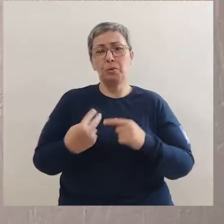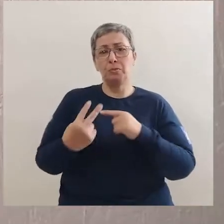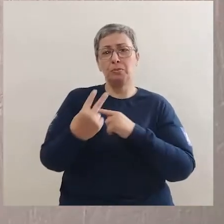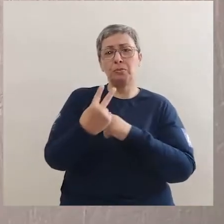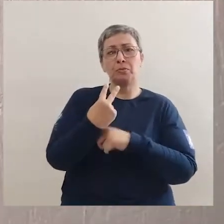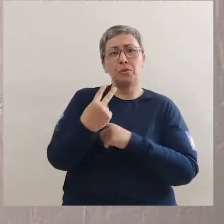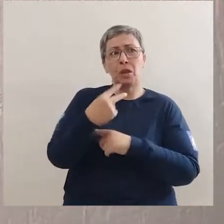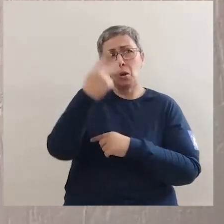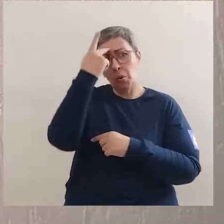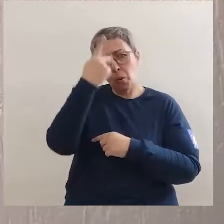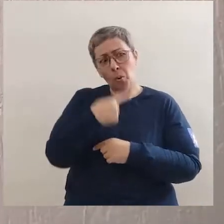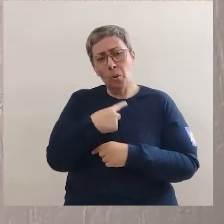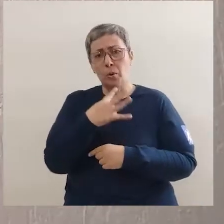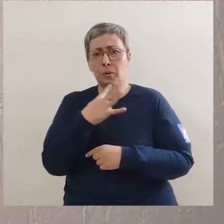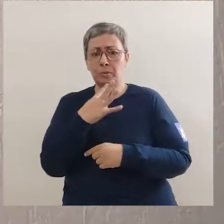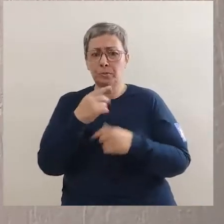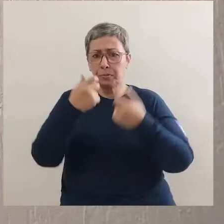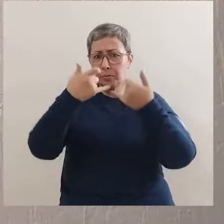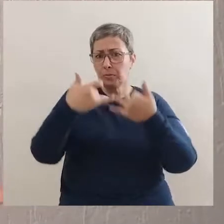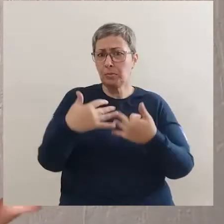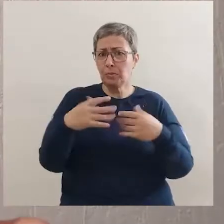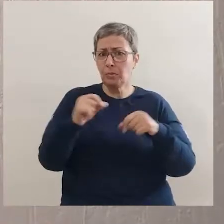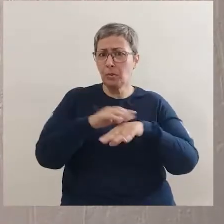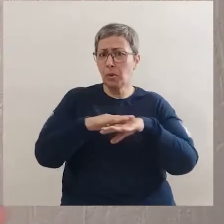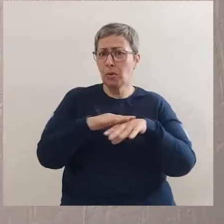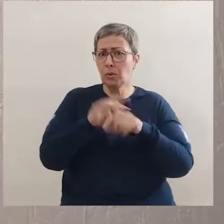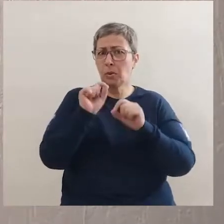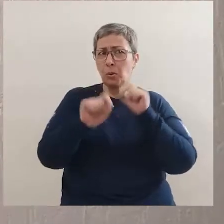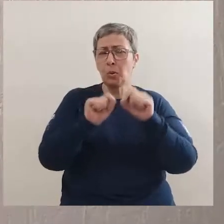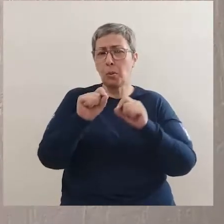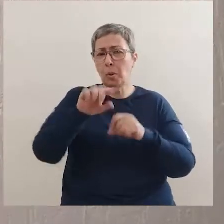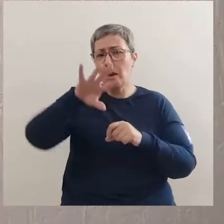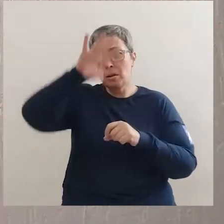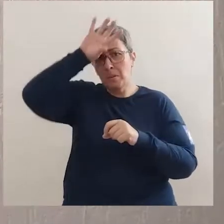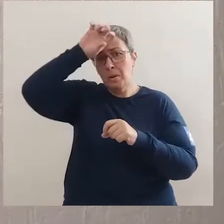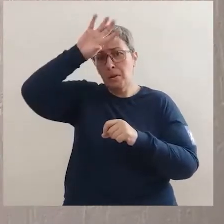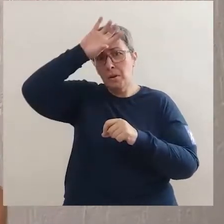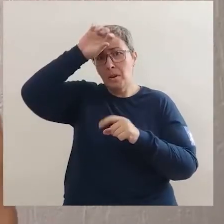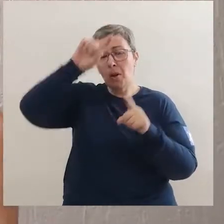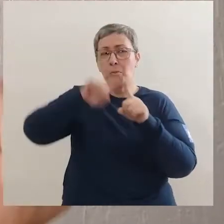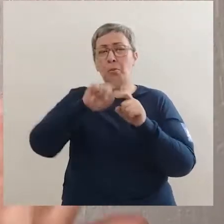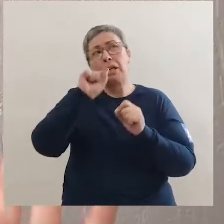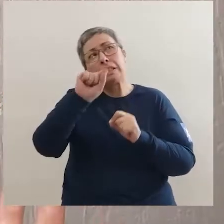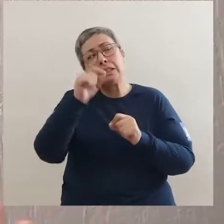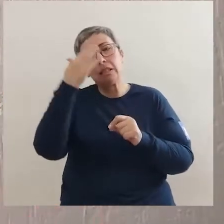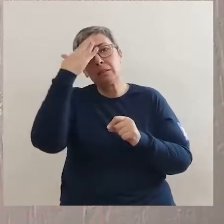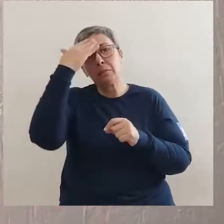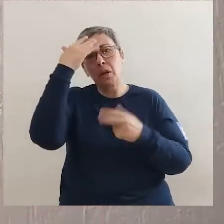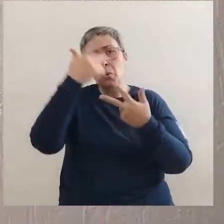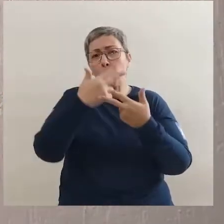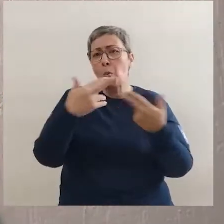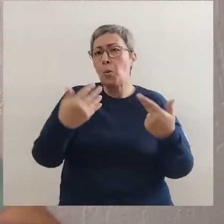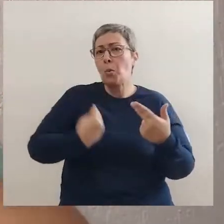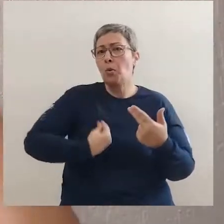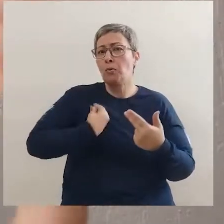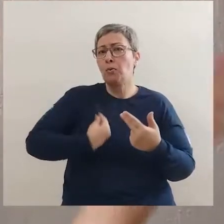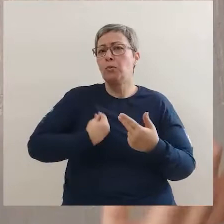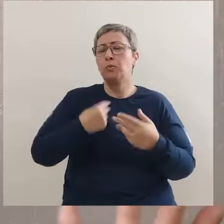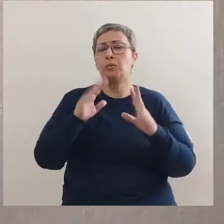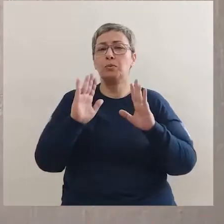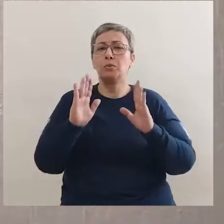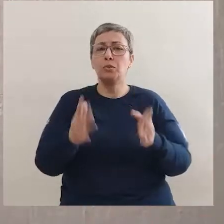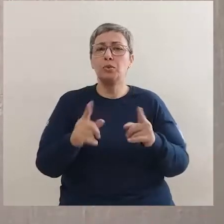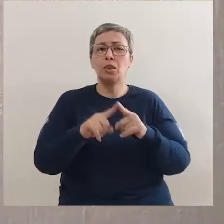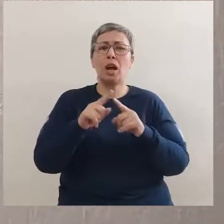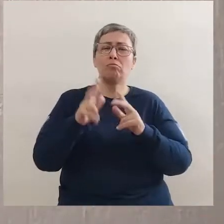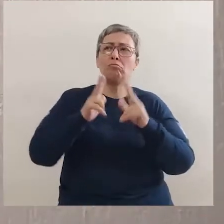gente vai conversar um pouco sobre algumas memórias. Sabe, aquelas coisas que a gente já viveu, coisas que a gente já